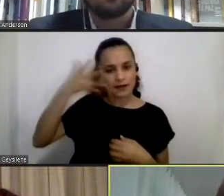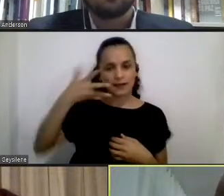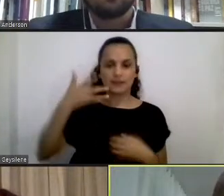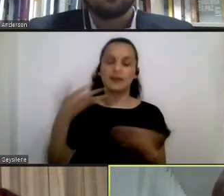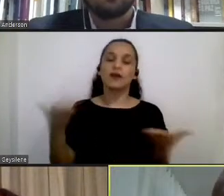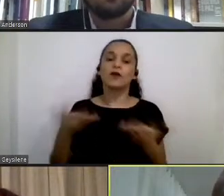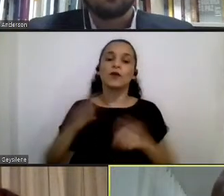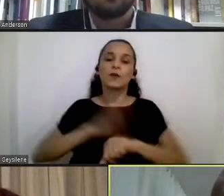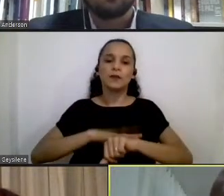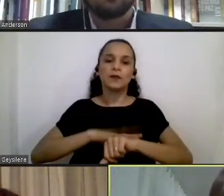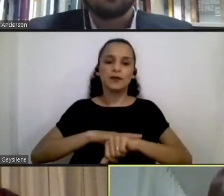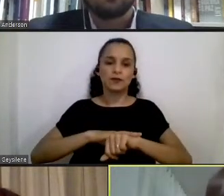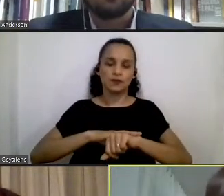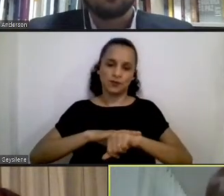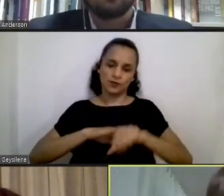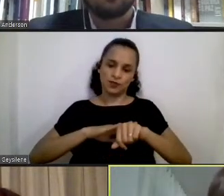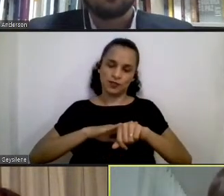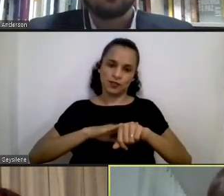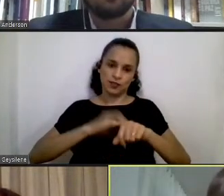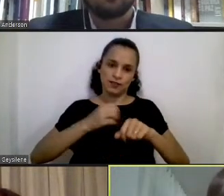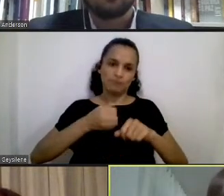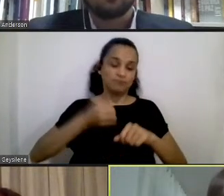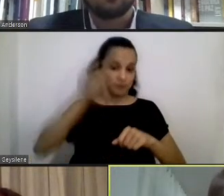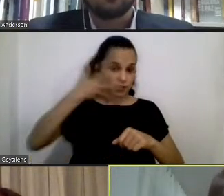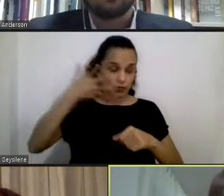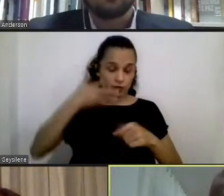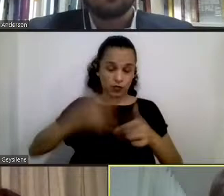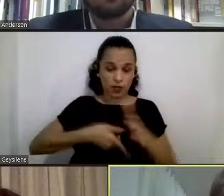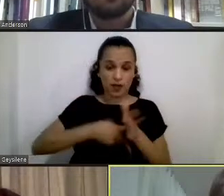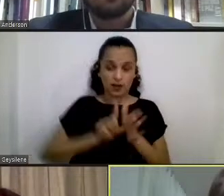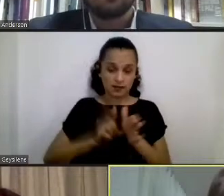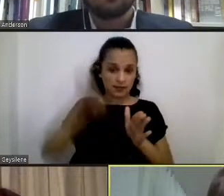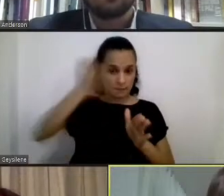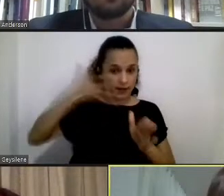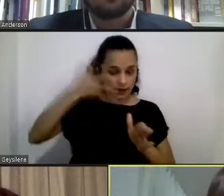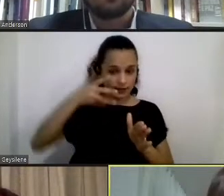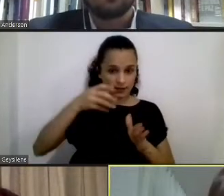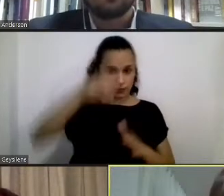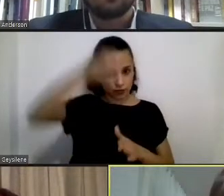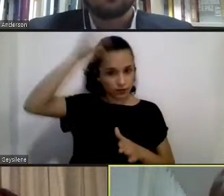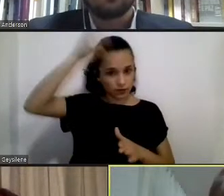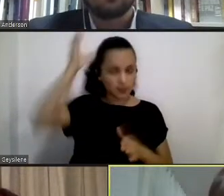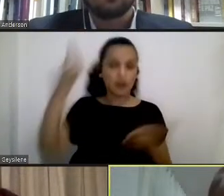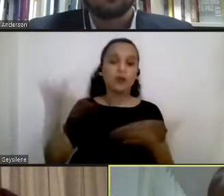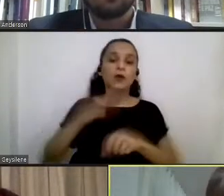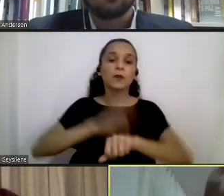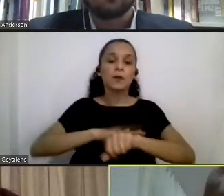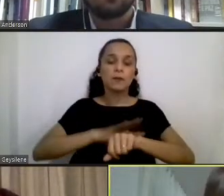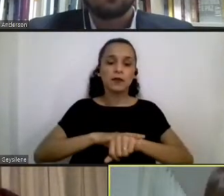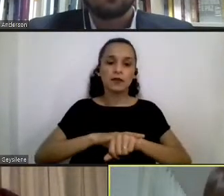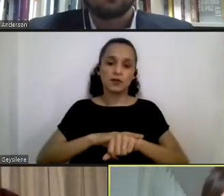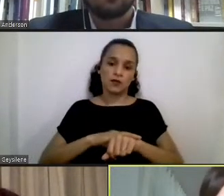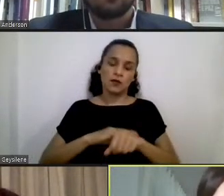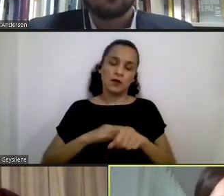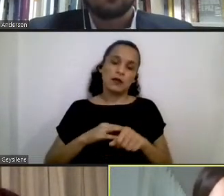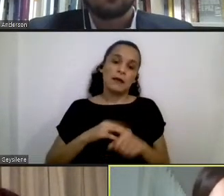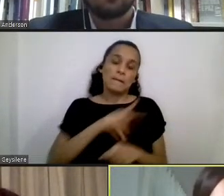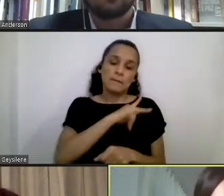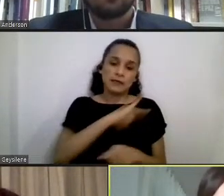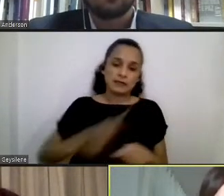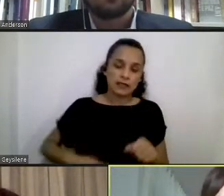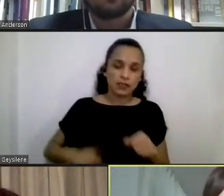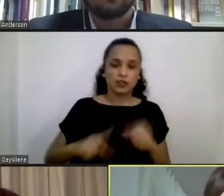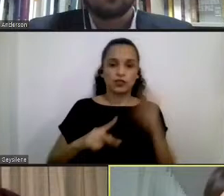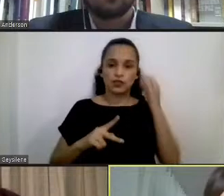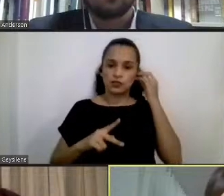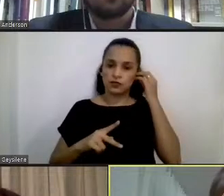pronunciamento dessa noite. Antes dessa palestra, passamos agora a palavra à presidente do Conselho Universitário e reitora da